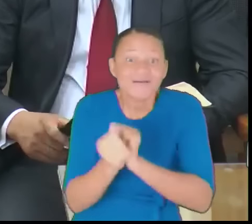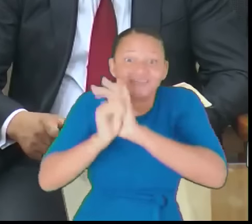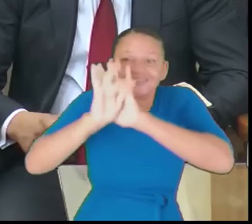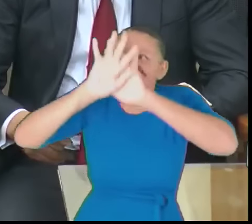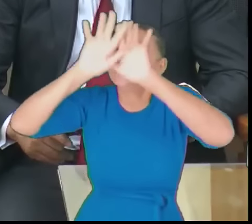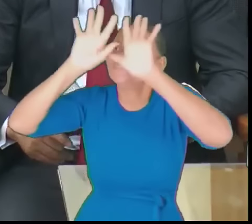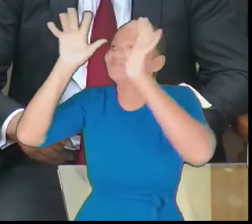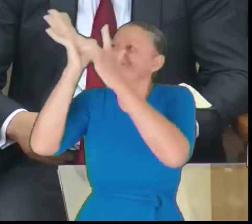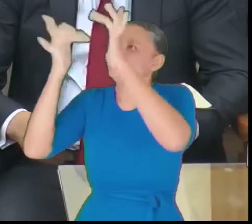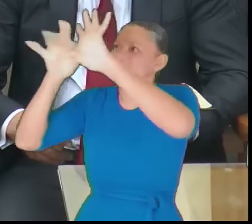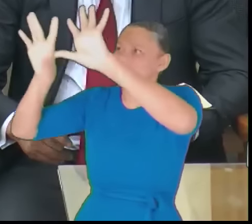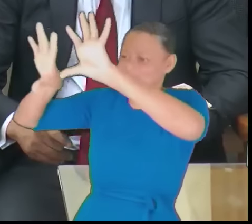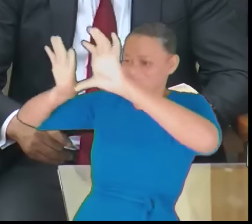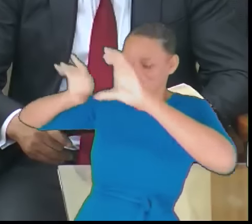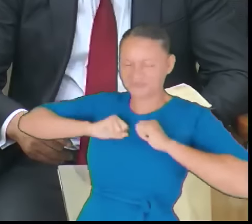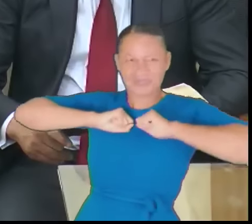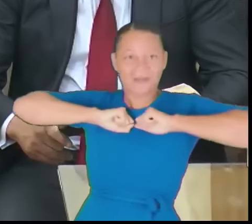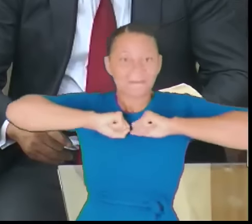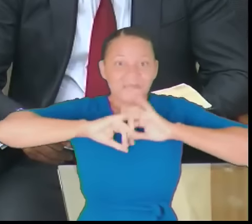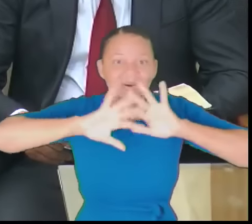está refletindo.